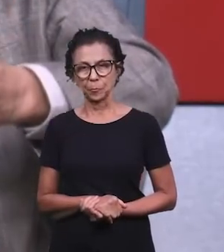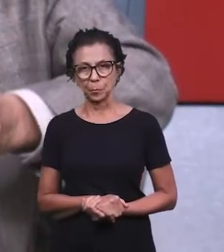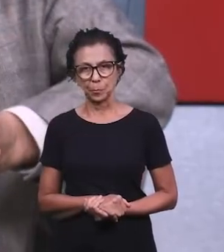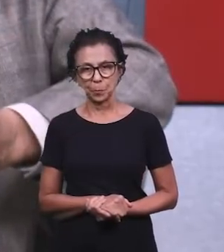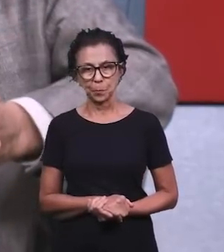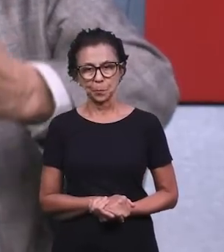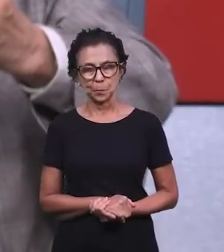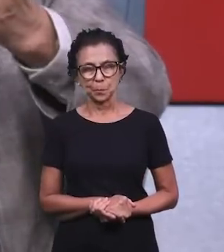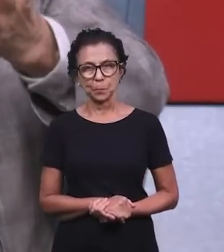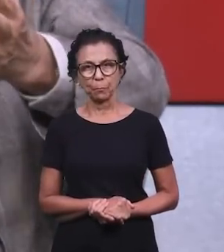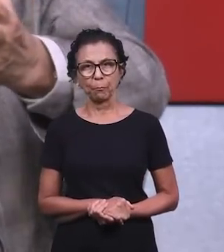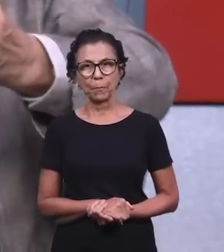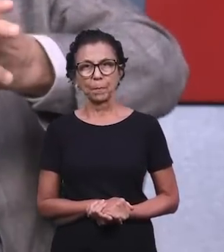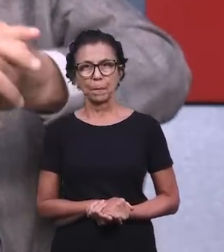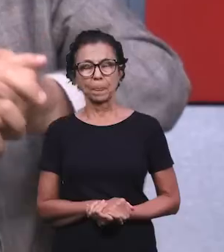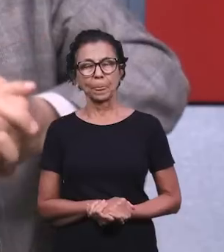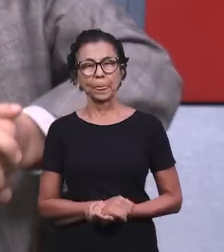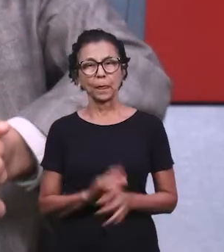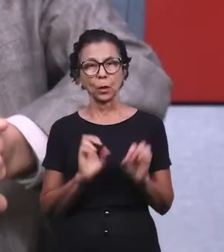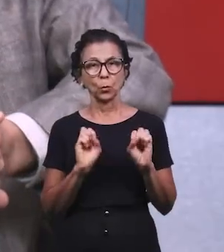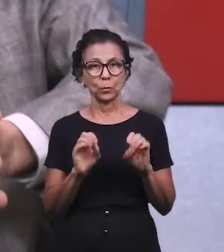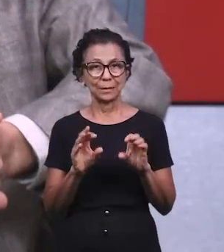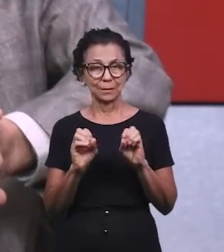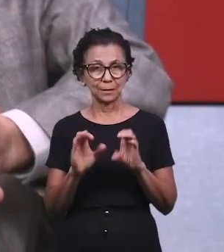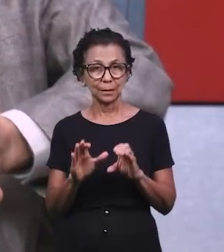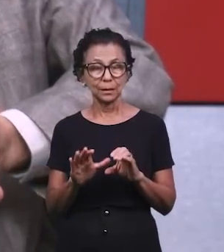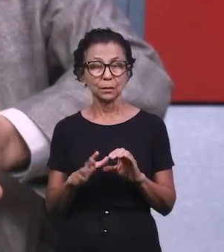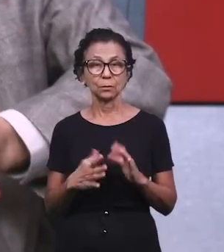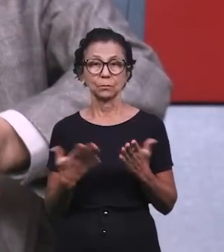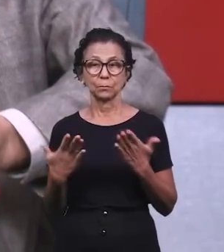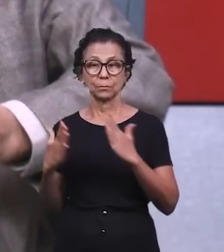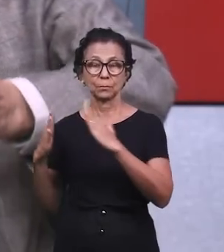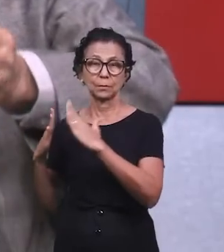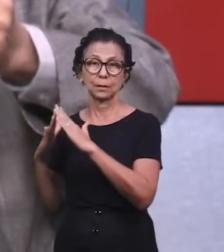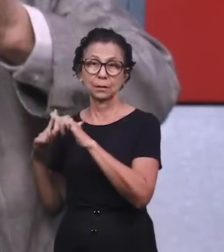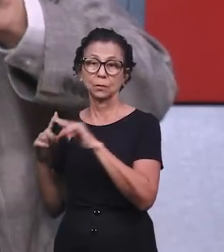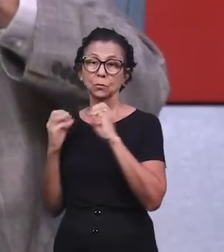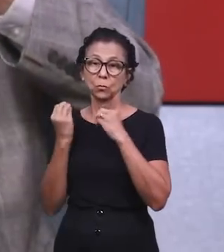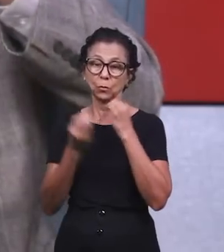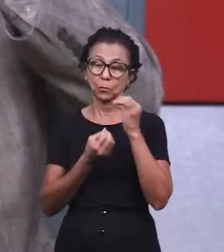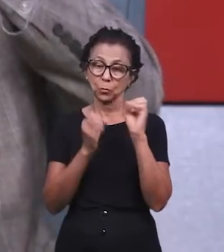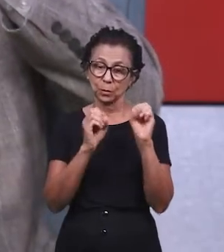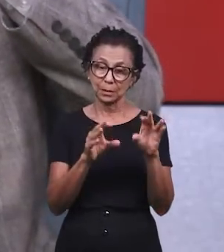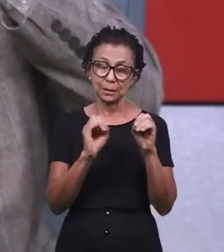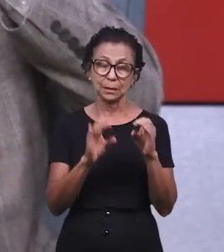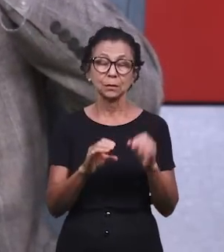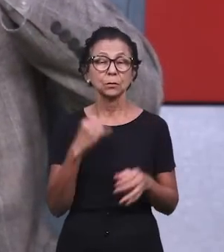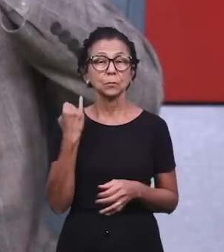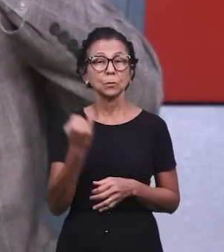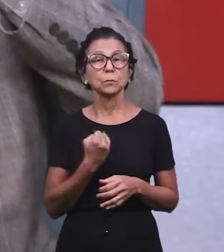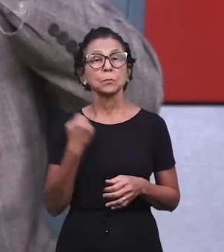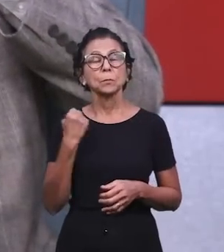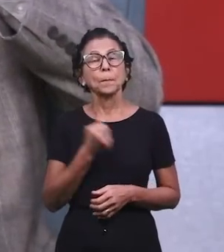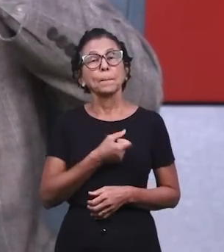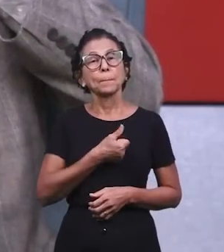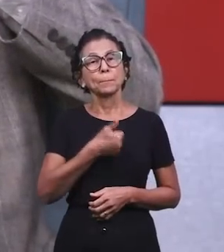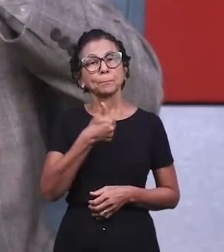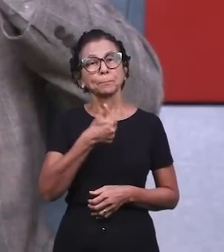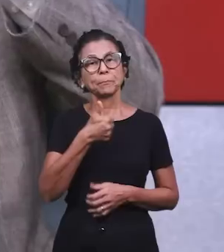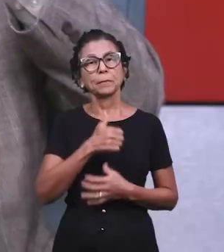igreja, como ensino, o que é importante? Primeiro,